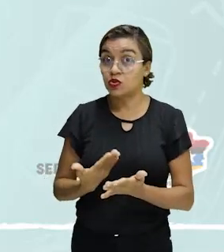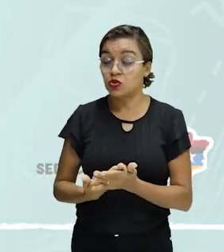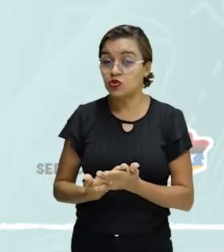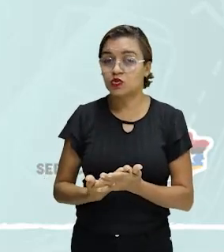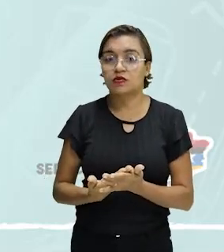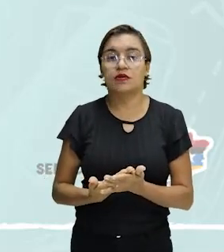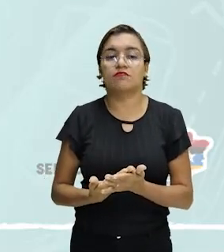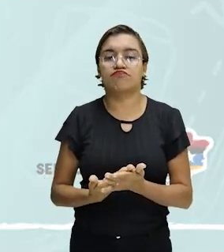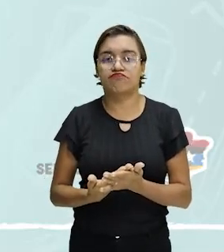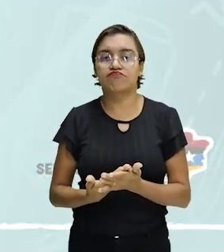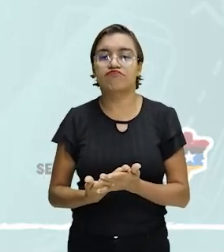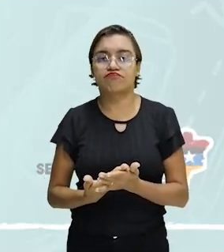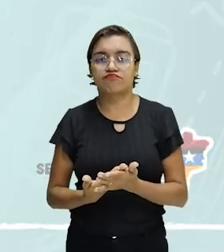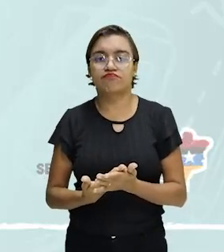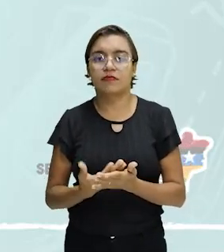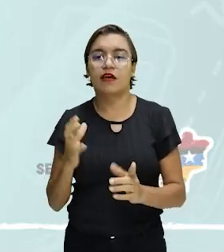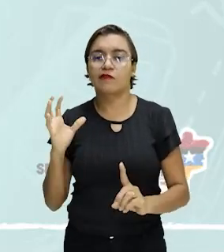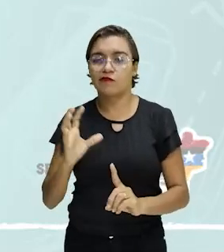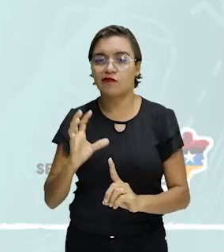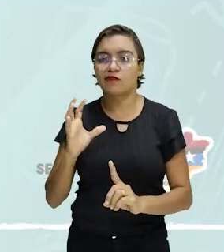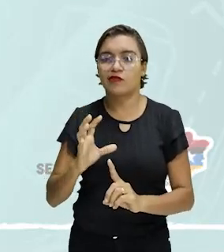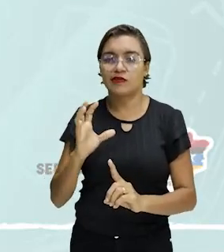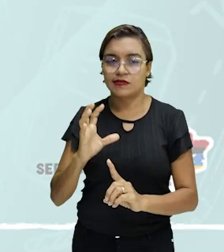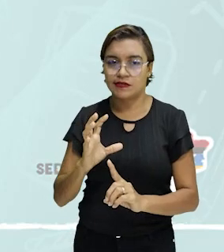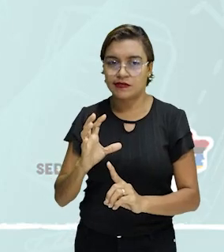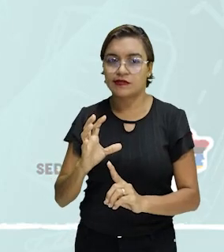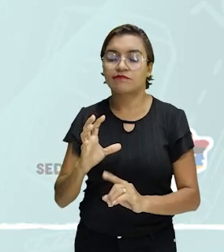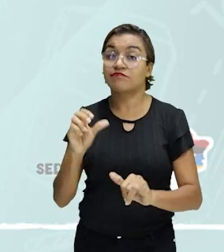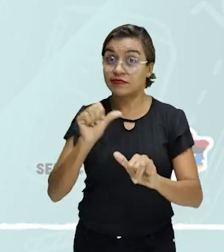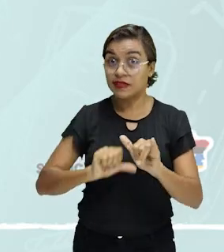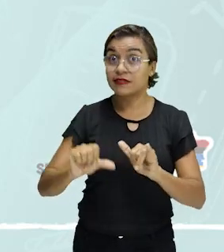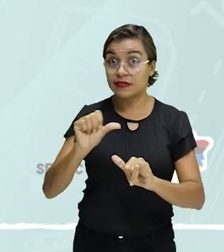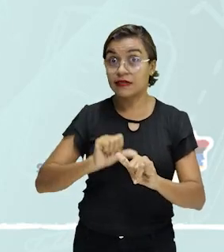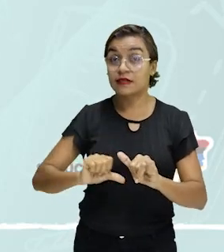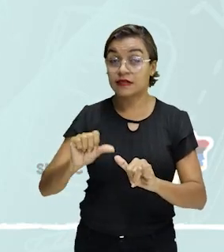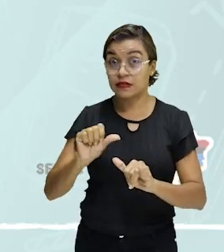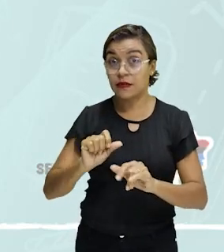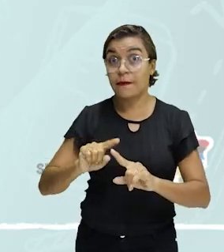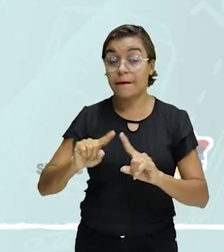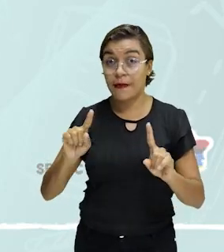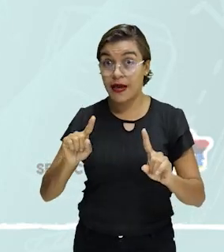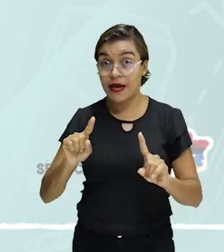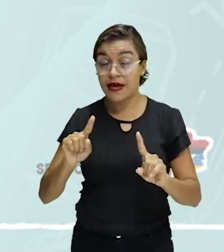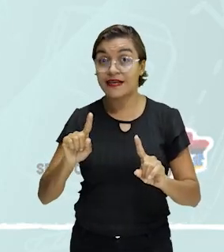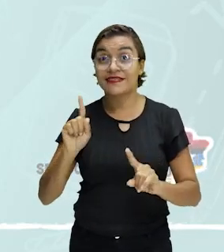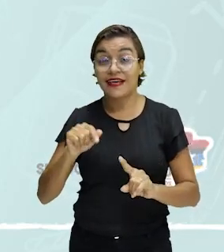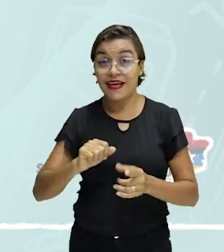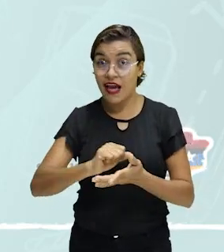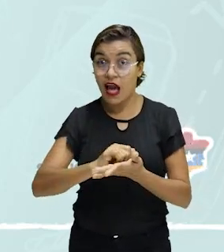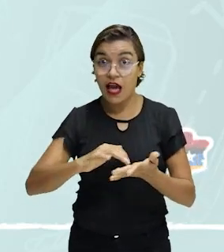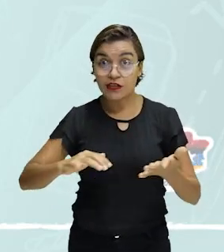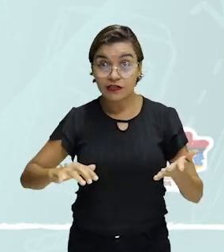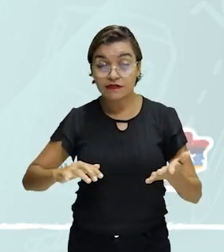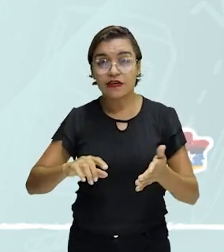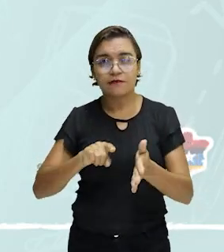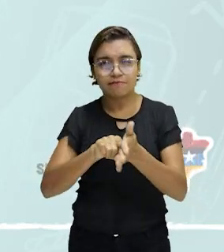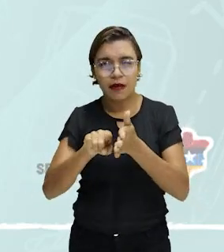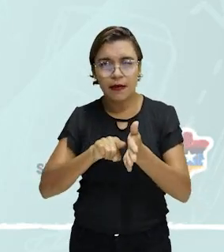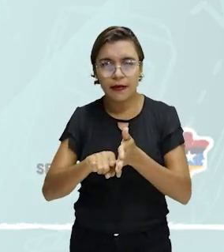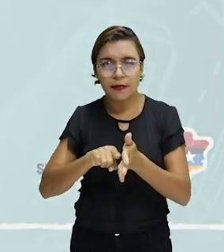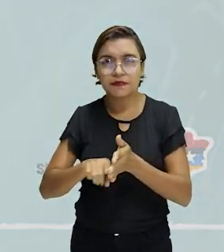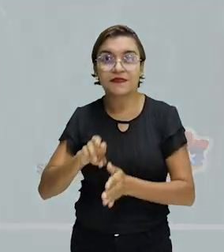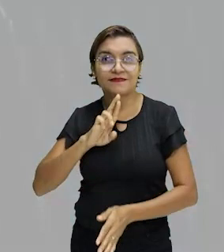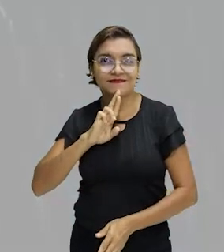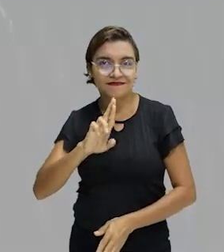fatores que influenciam na velocidade das reações, só que através da resolução de questões, a resolução de